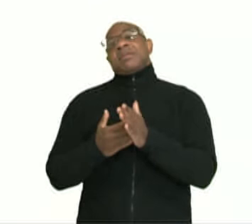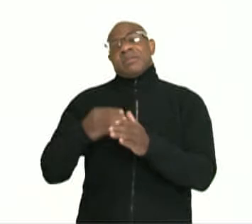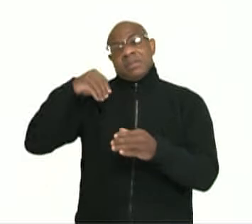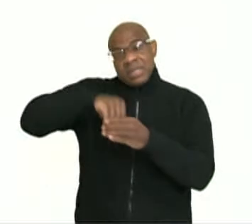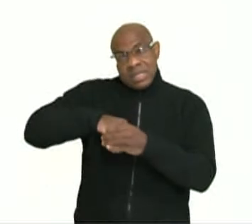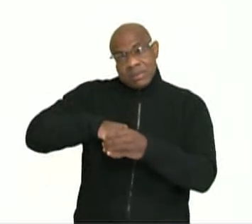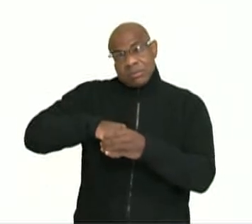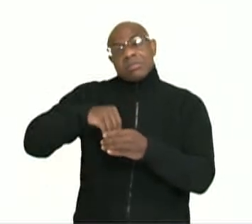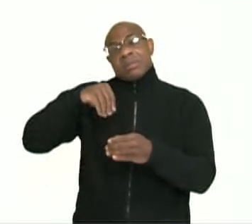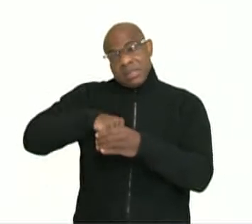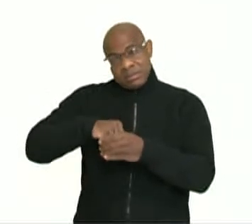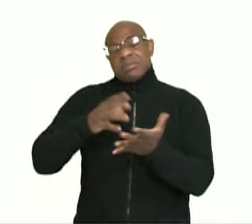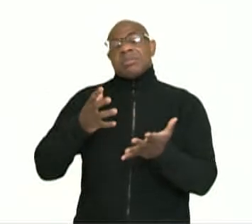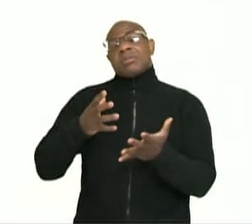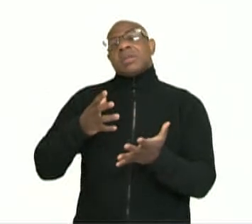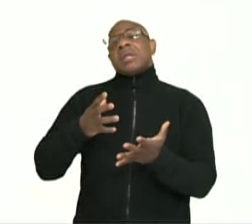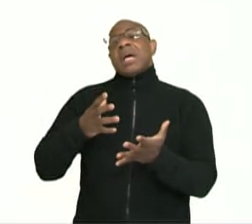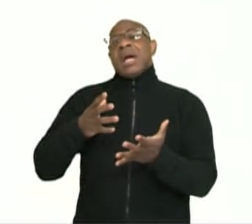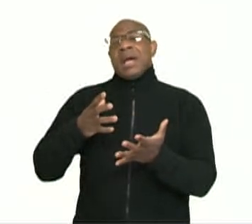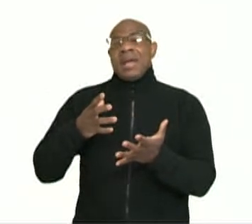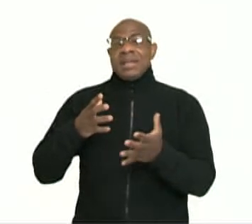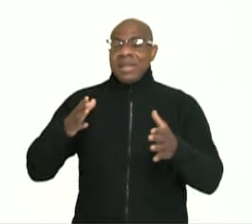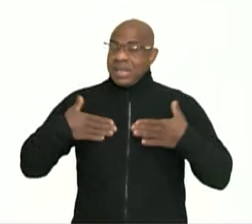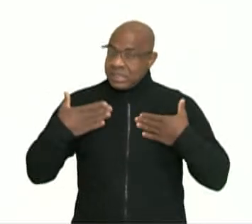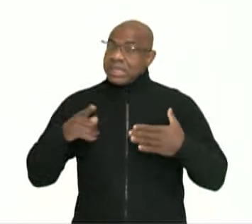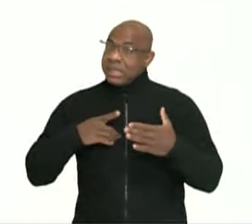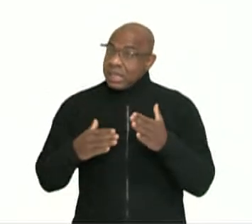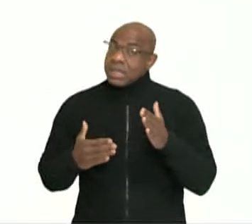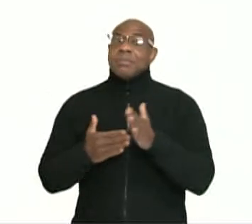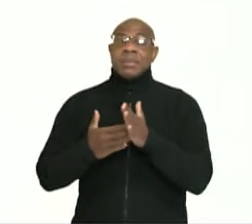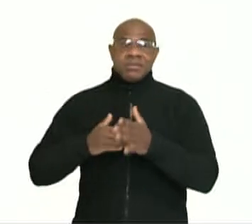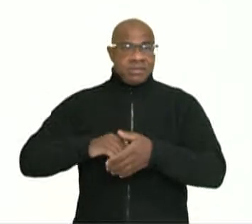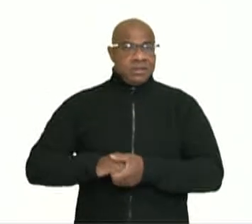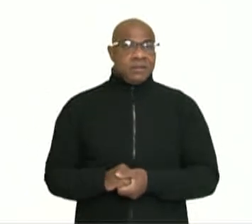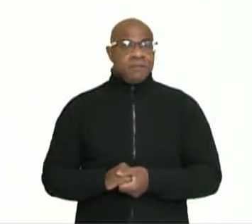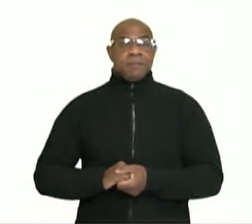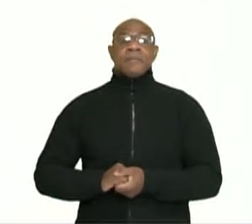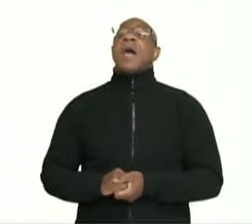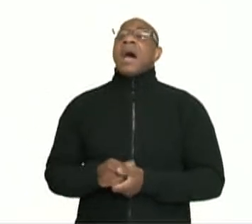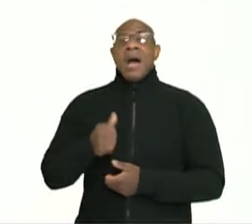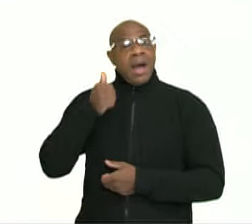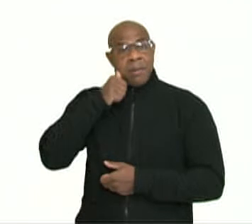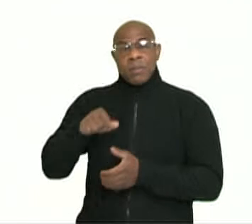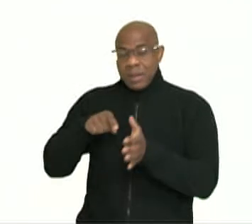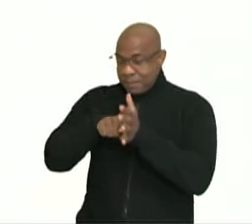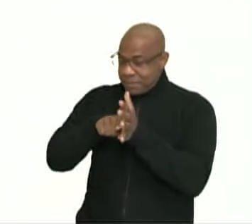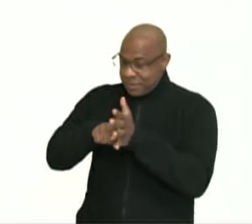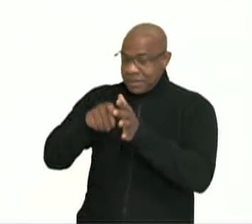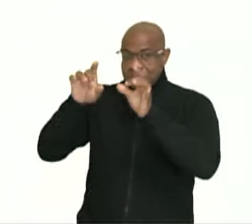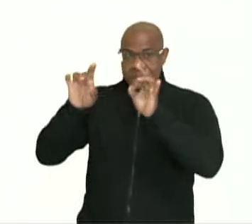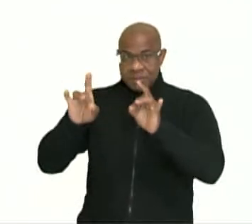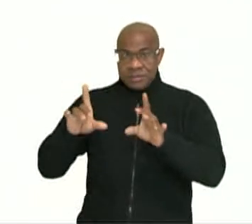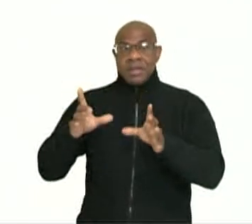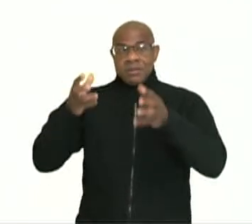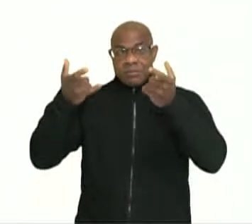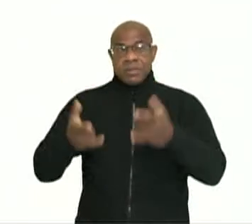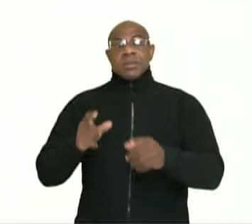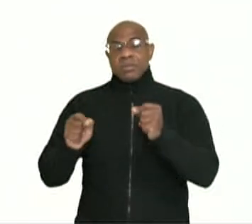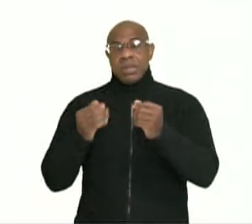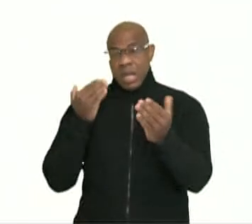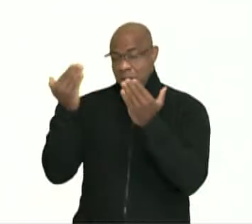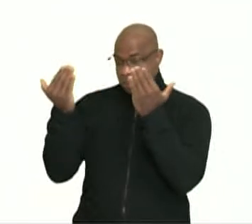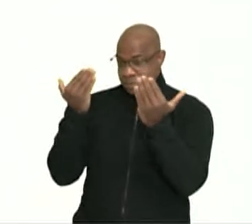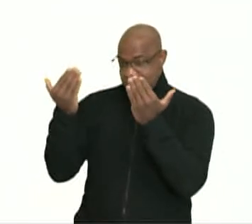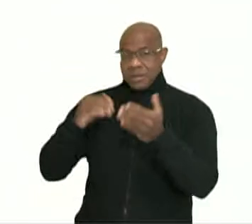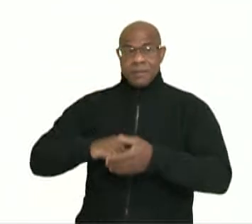da tristeza. Então, tem um limite. Esclarece quem? A especialista. Essa é